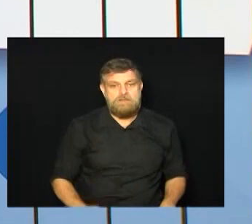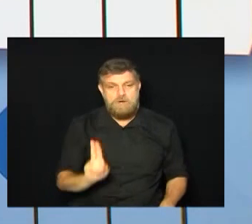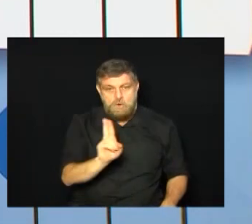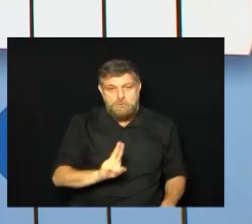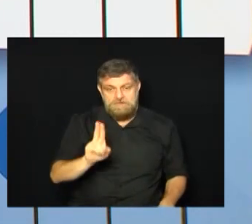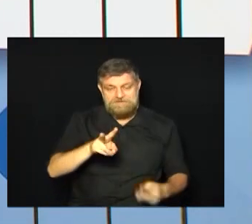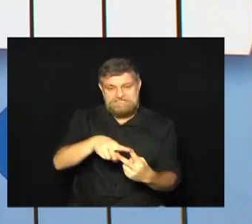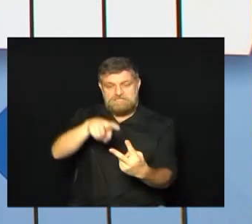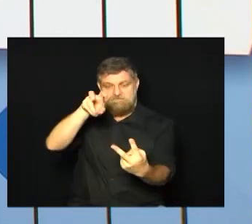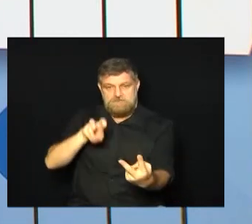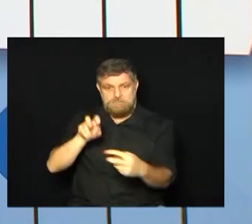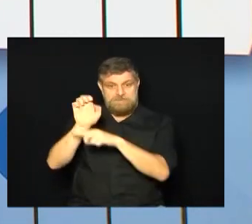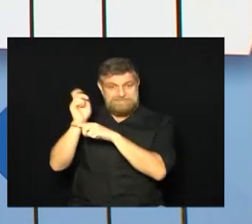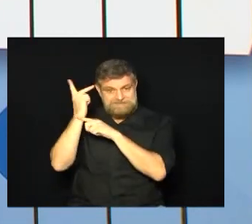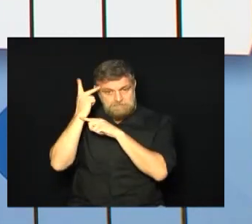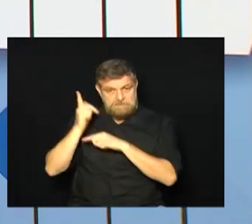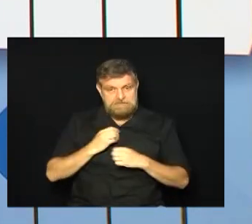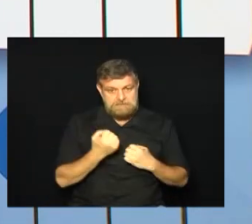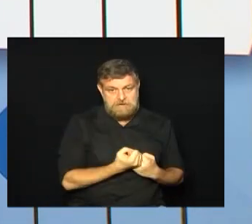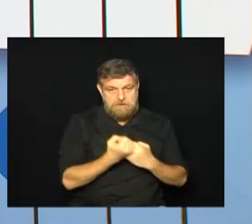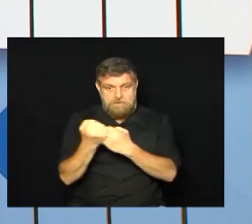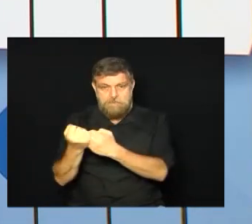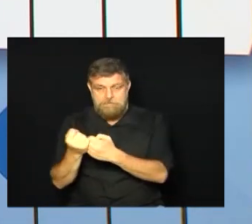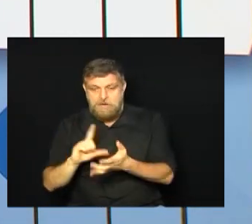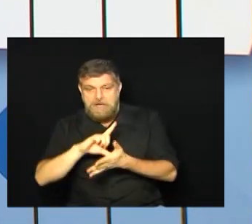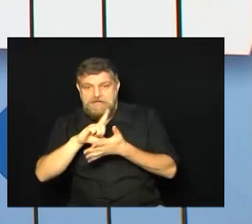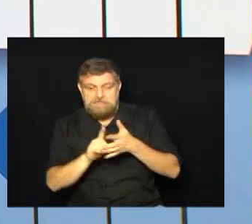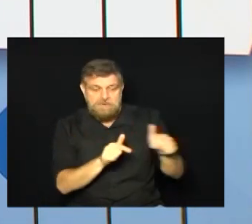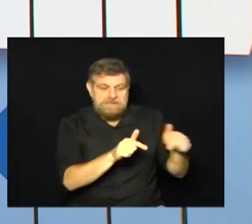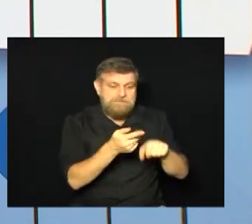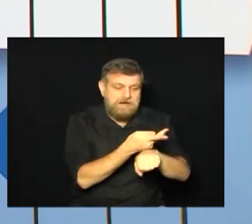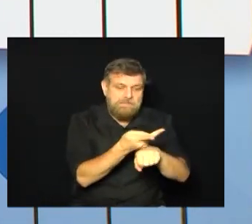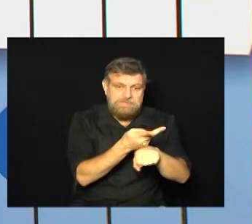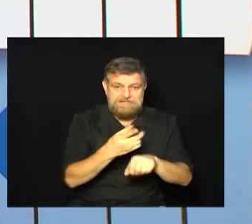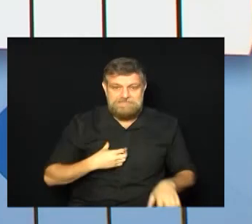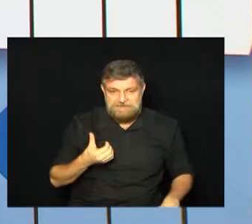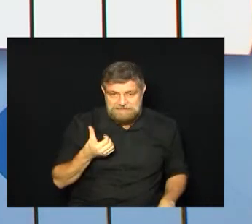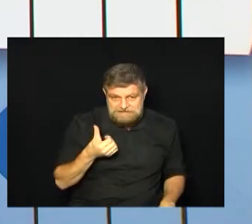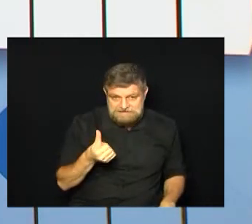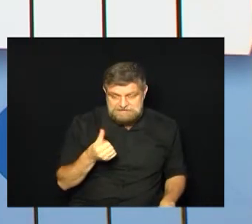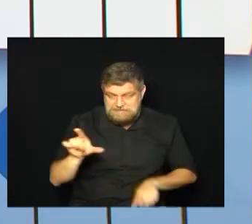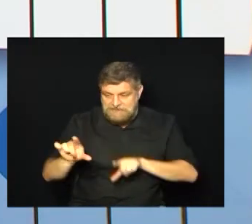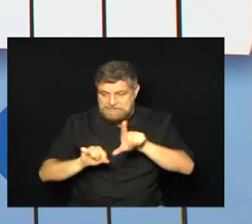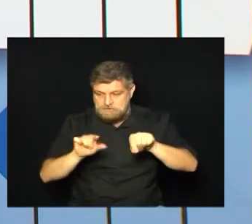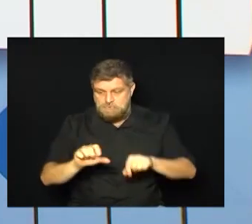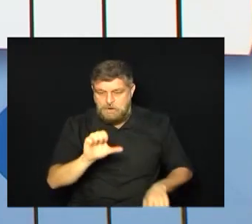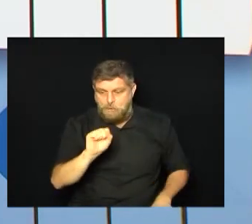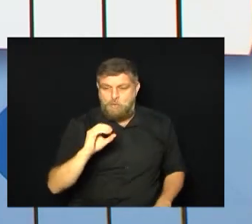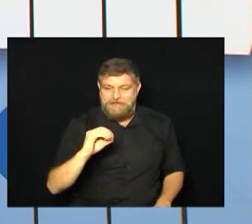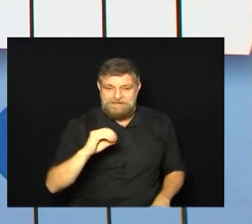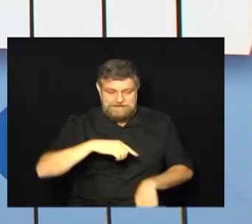de São Paulo e terão apoio aí para procurar emprego. São 6 opções com duração de 80 horas cada